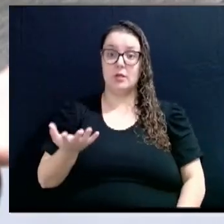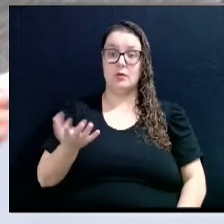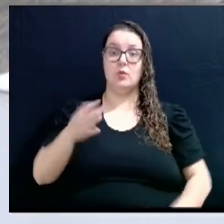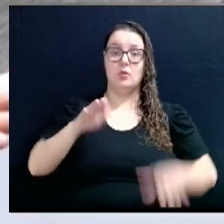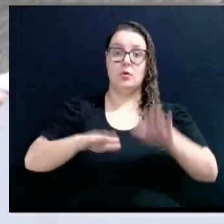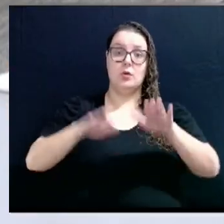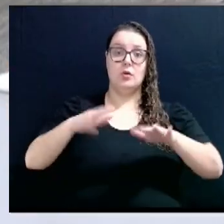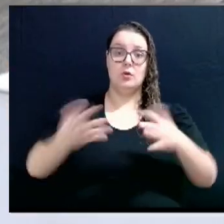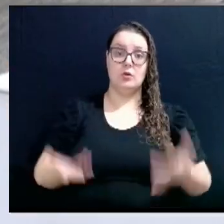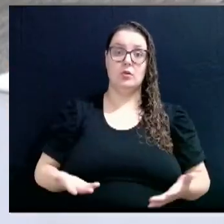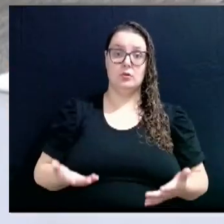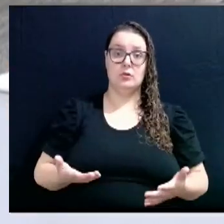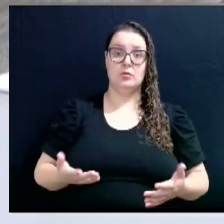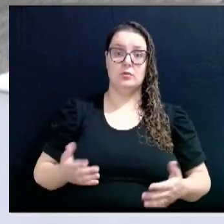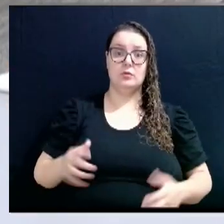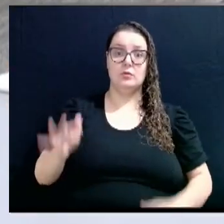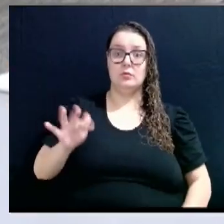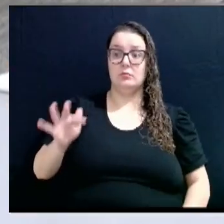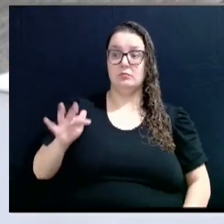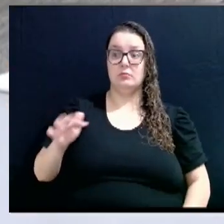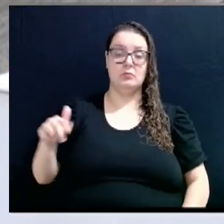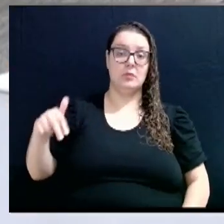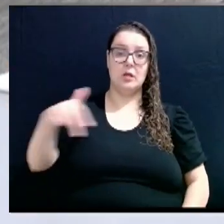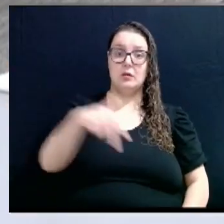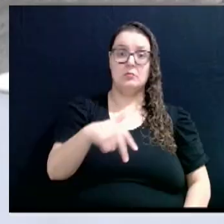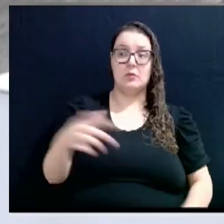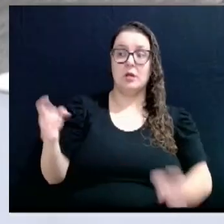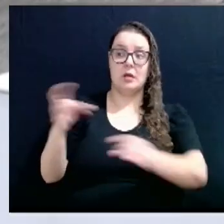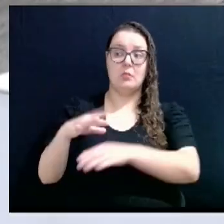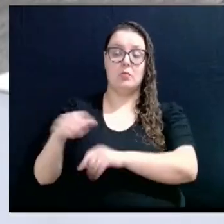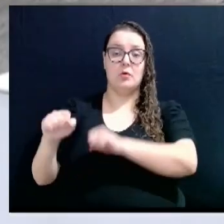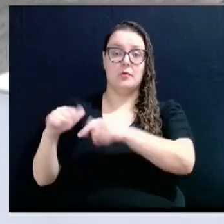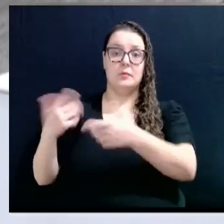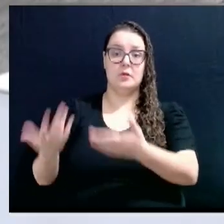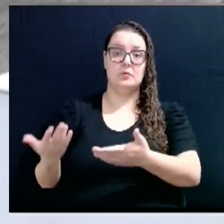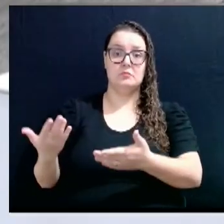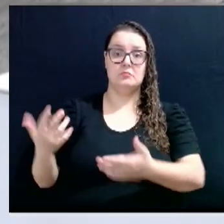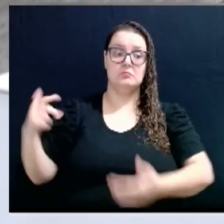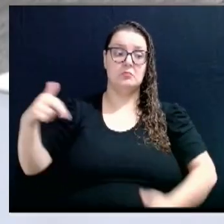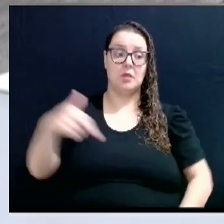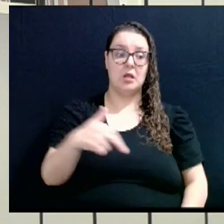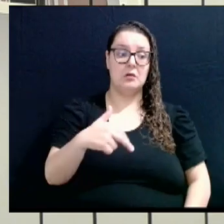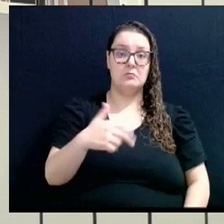gente sai da faculdade e nunca nem teve, né, acesso a essas questões.